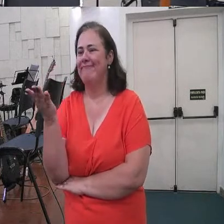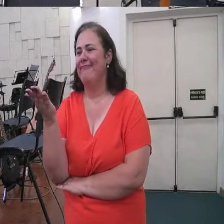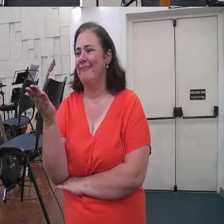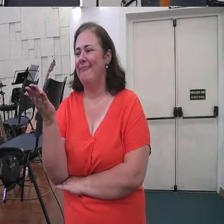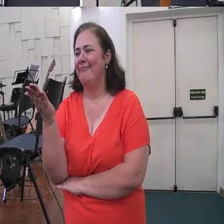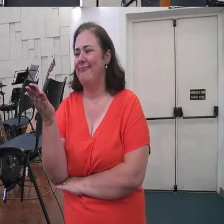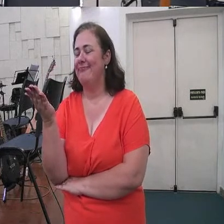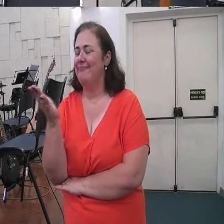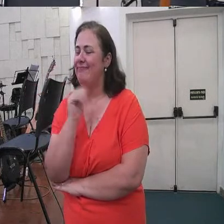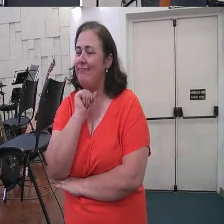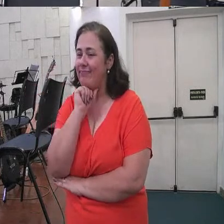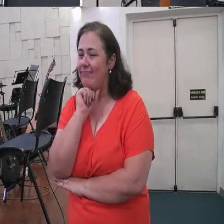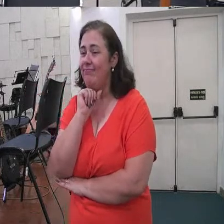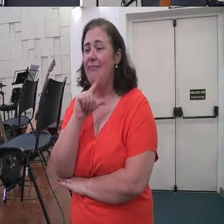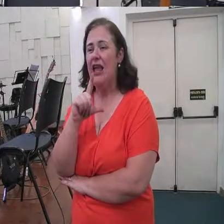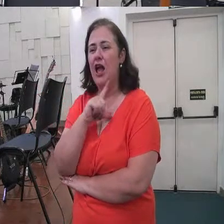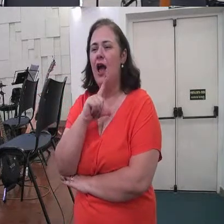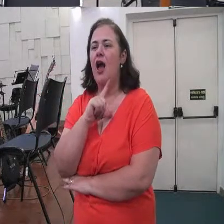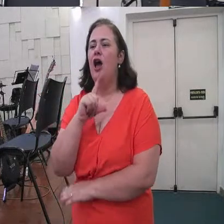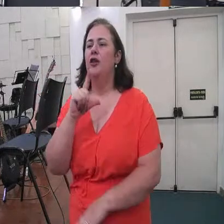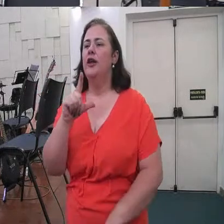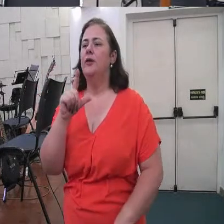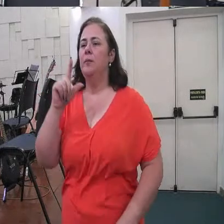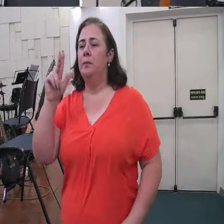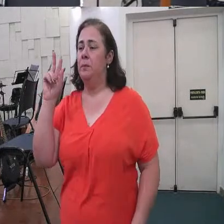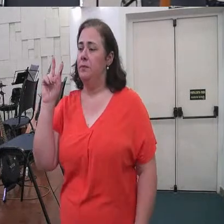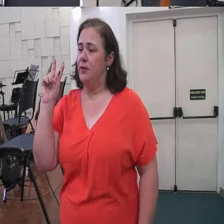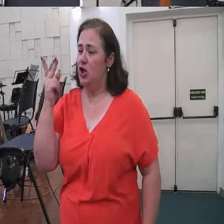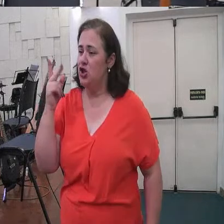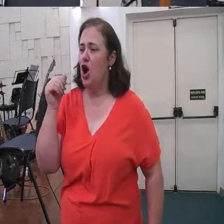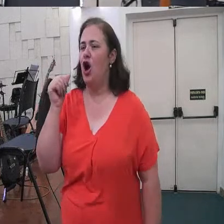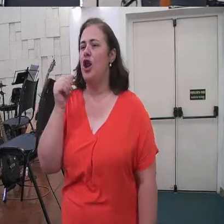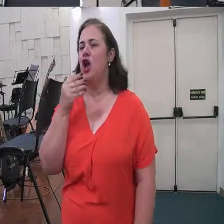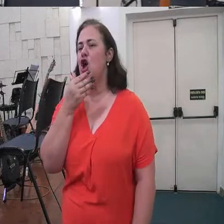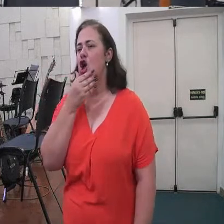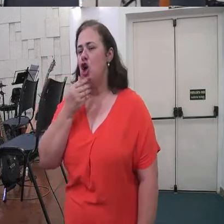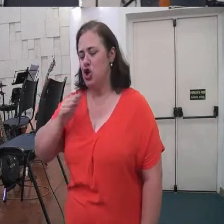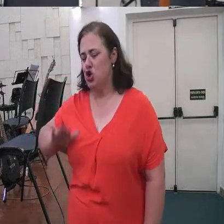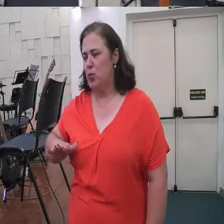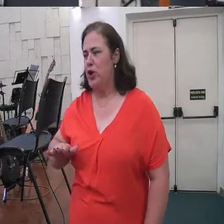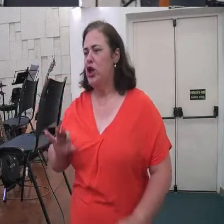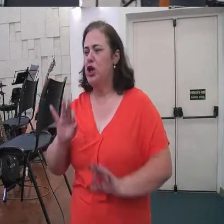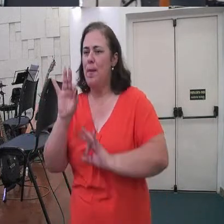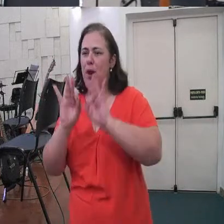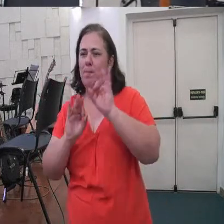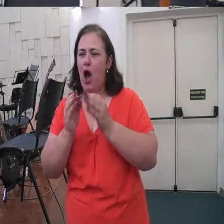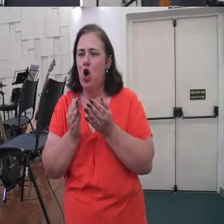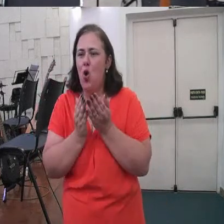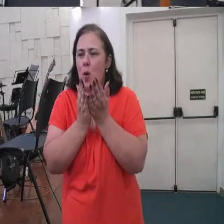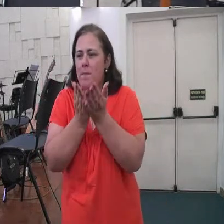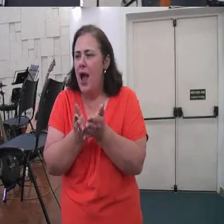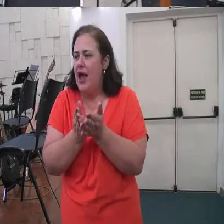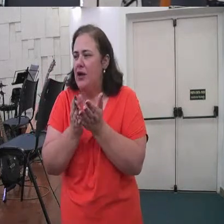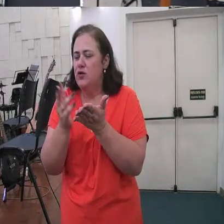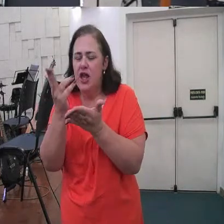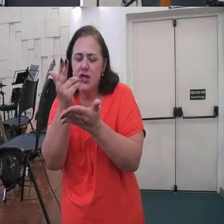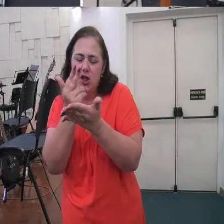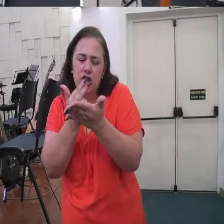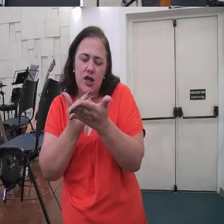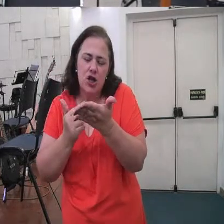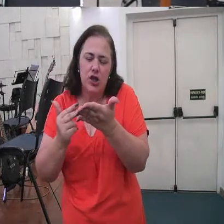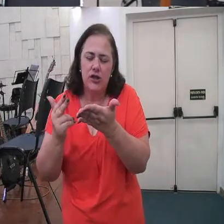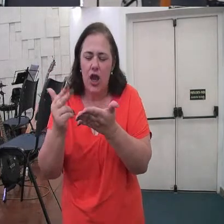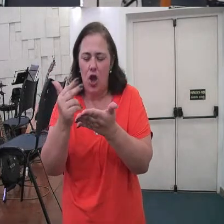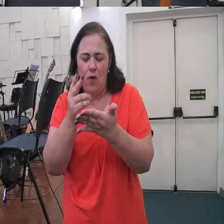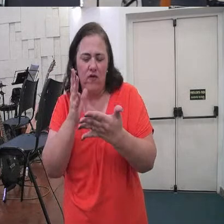oposta. E agora, como que eu vou dizer para ele sem desmotivá-lo, né? Ela disse, seu desenho ficou lindo, mas a mamãe vai te dar